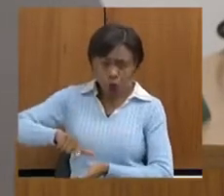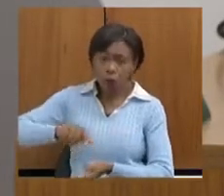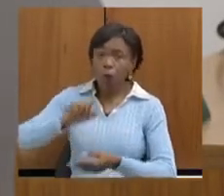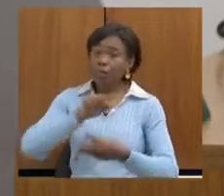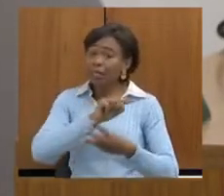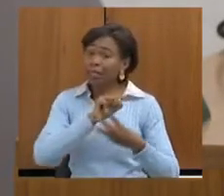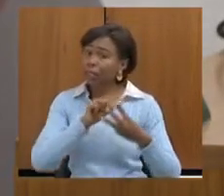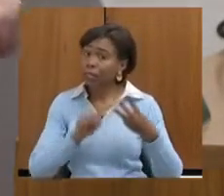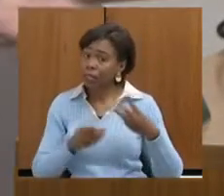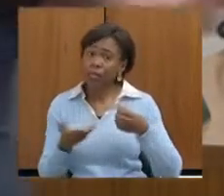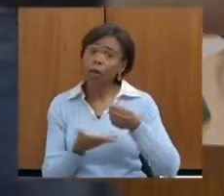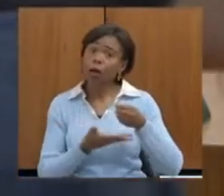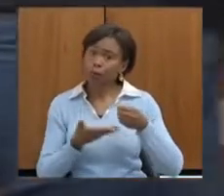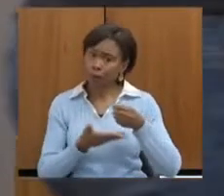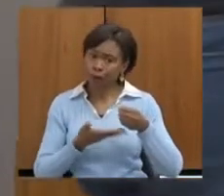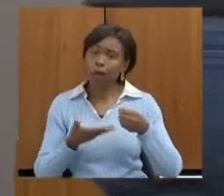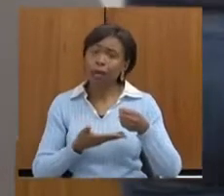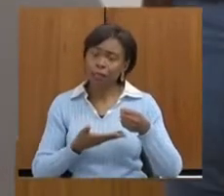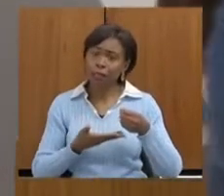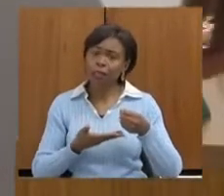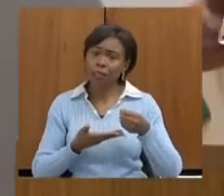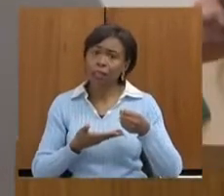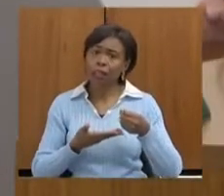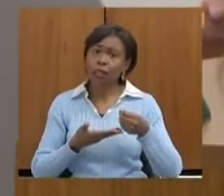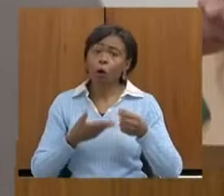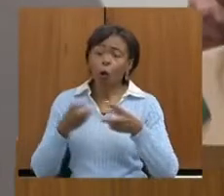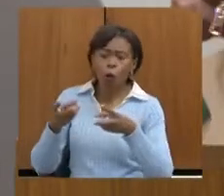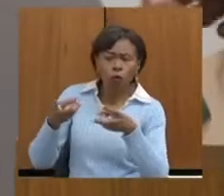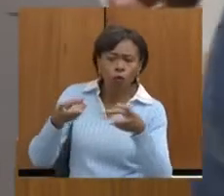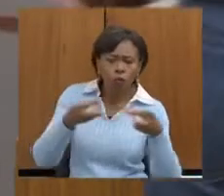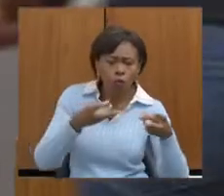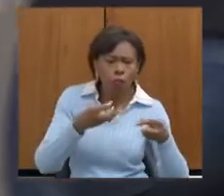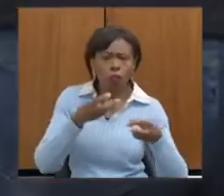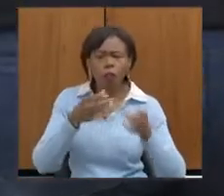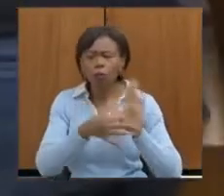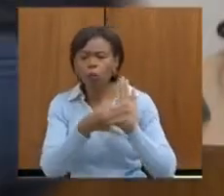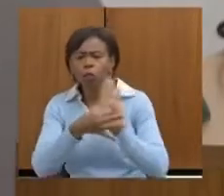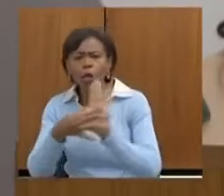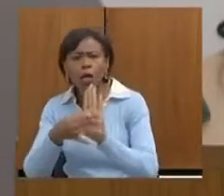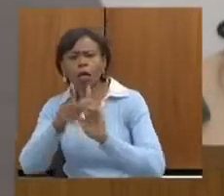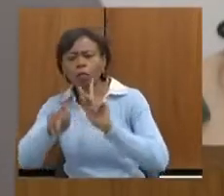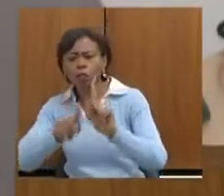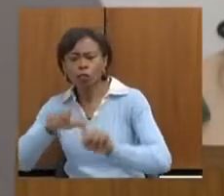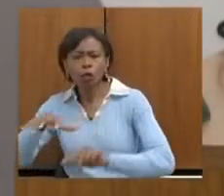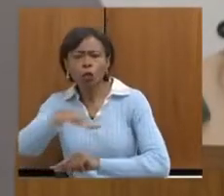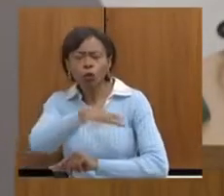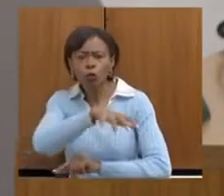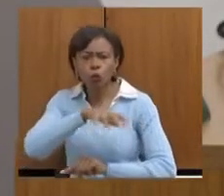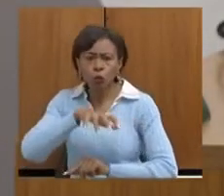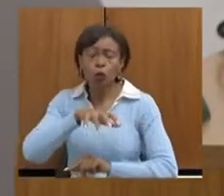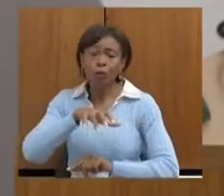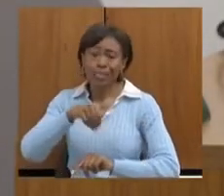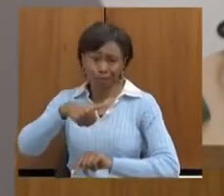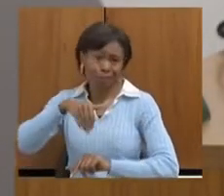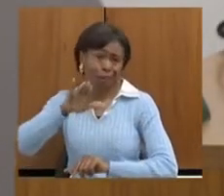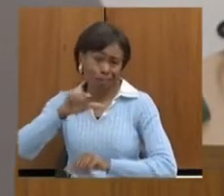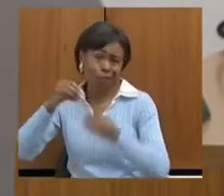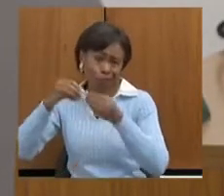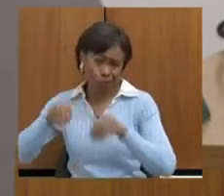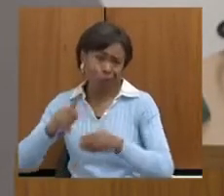três pilares né com ouvindo seus territórios Isto é as bases os maiores afetados